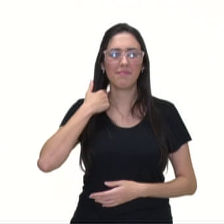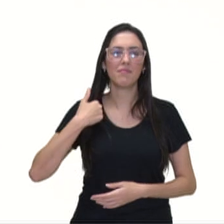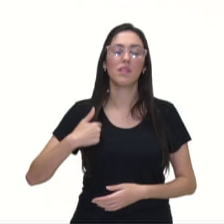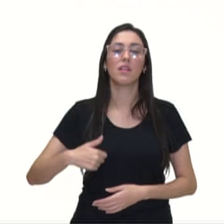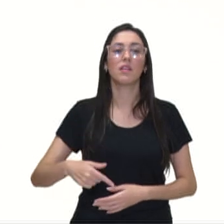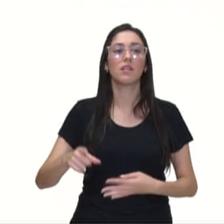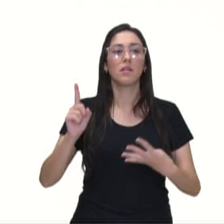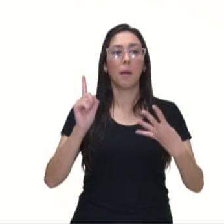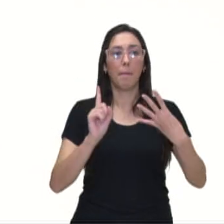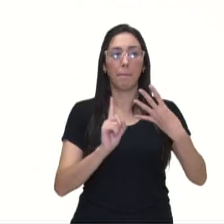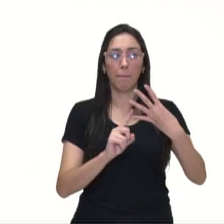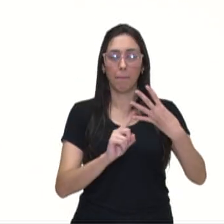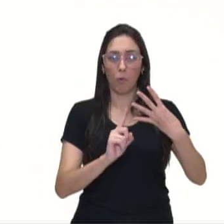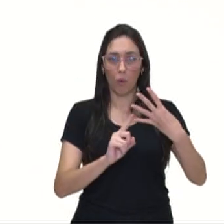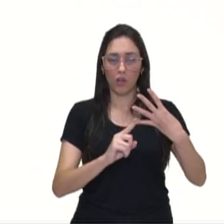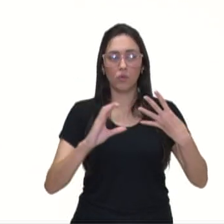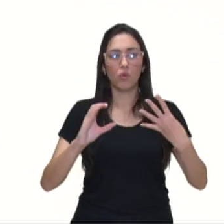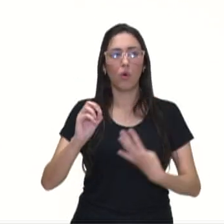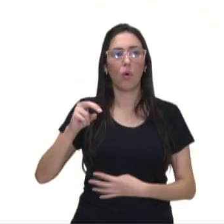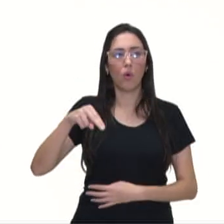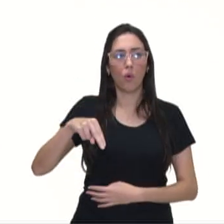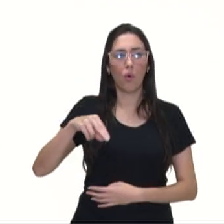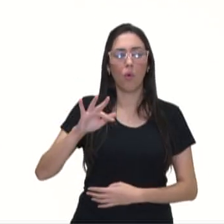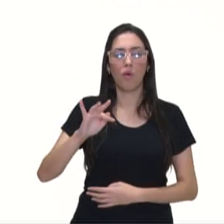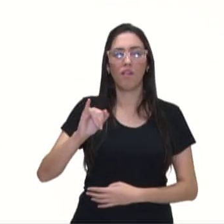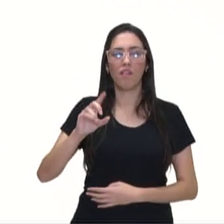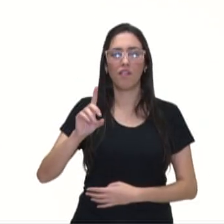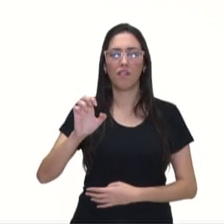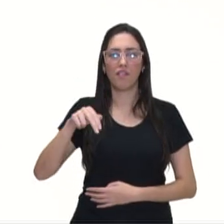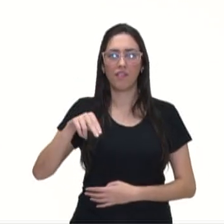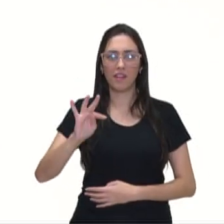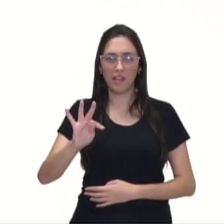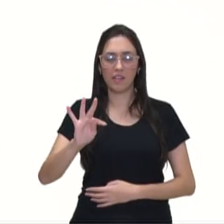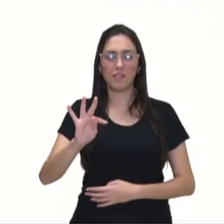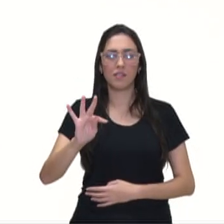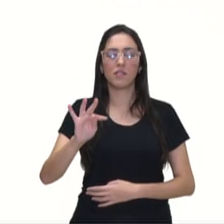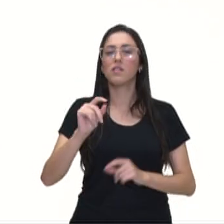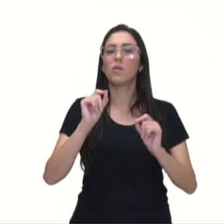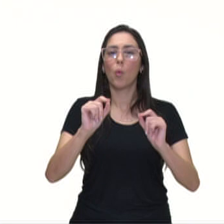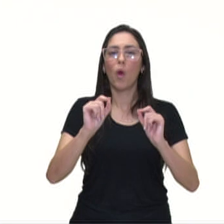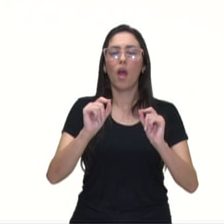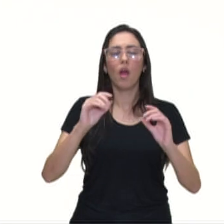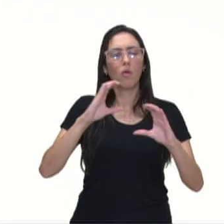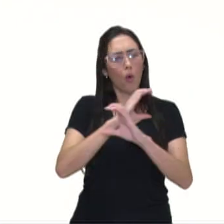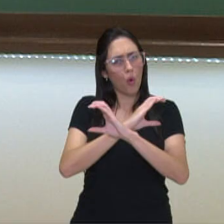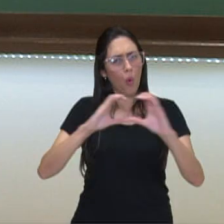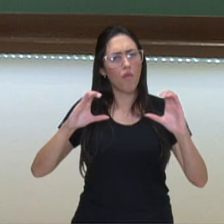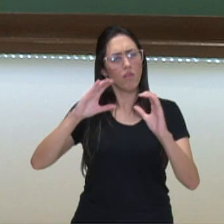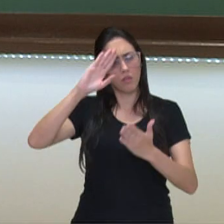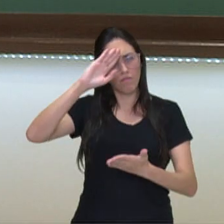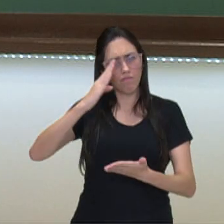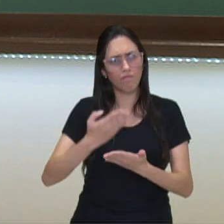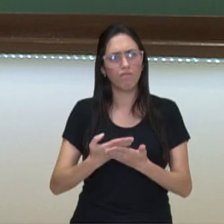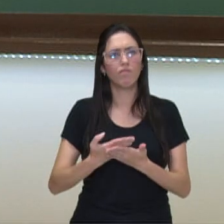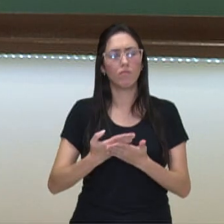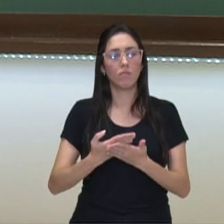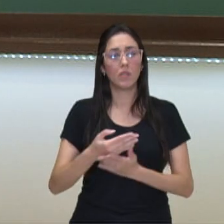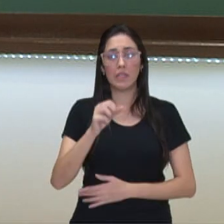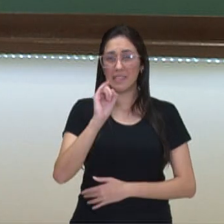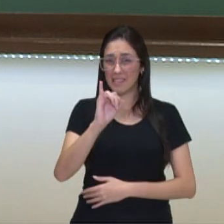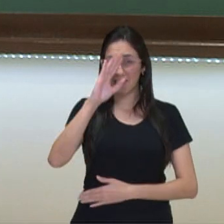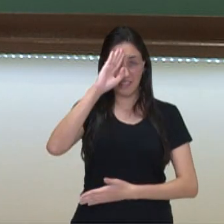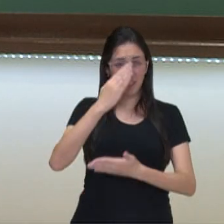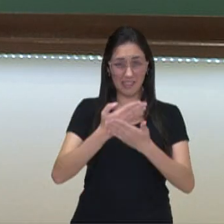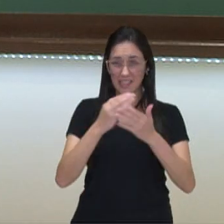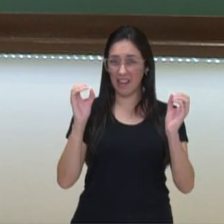Confident. Confident é a root word, está falando sobre ser confiante. Mas e se a pessoa não tiver